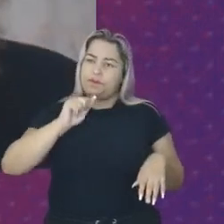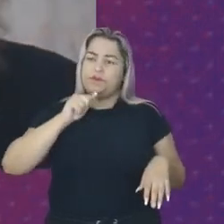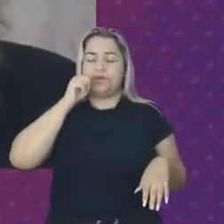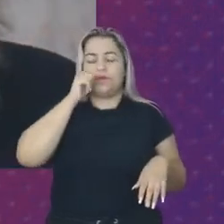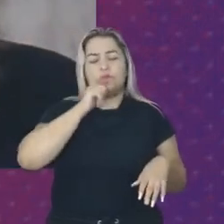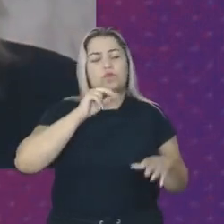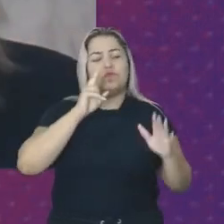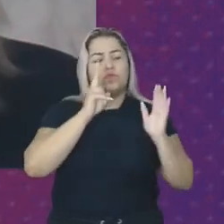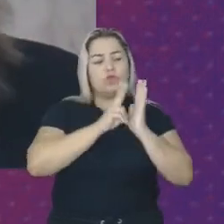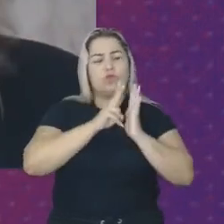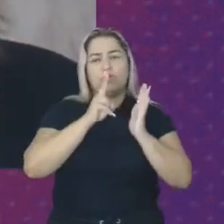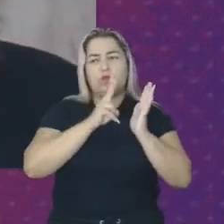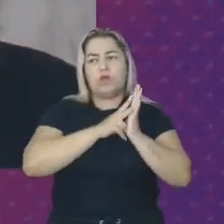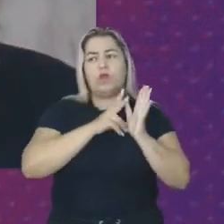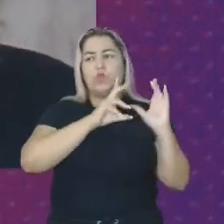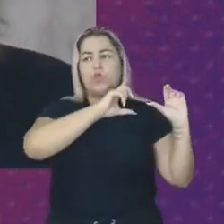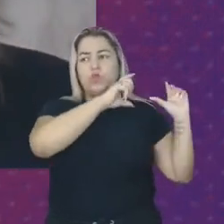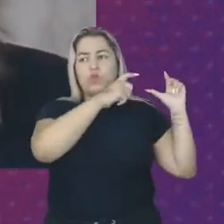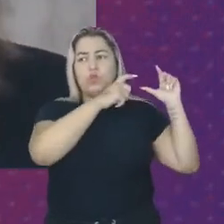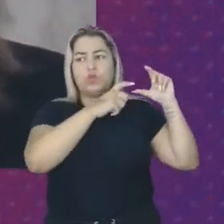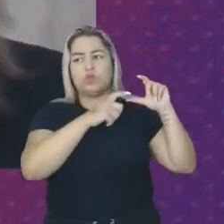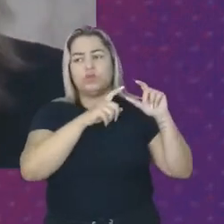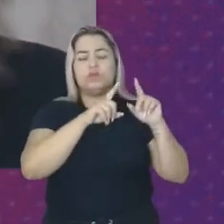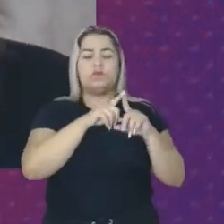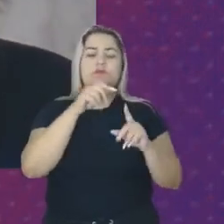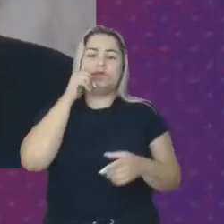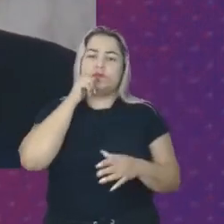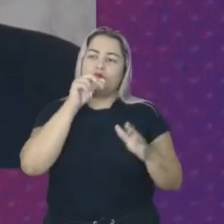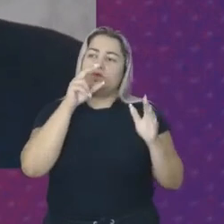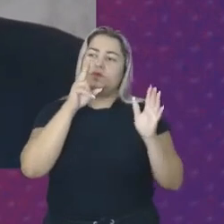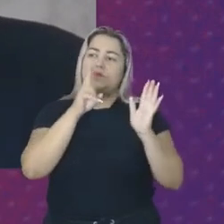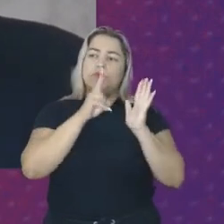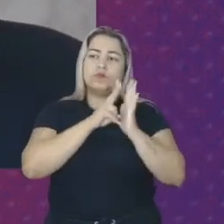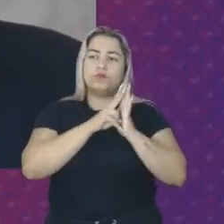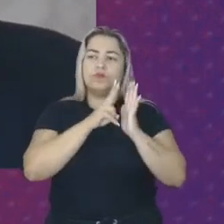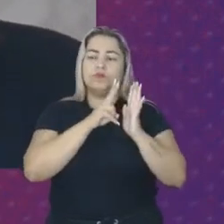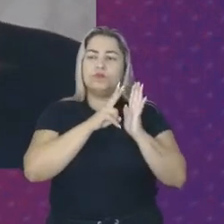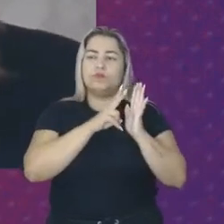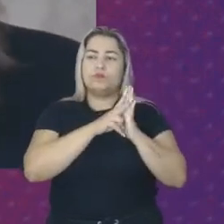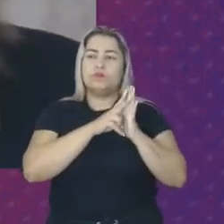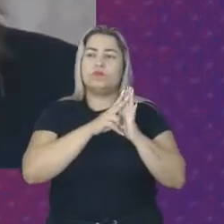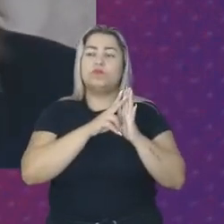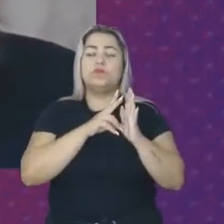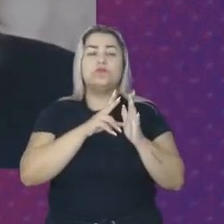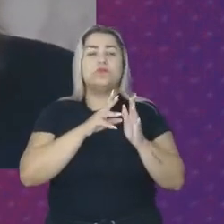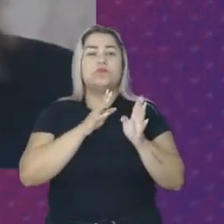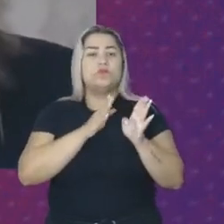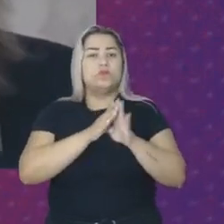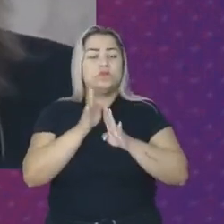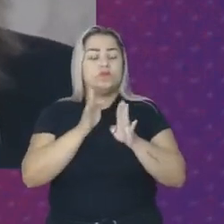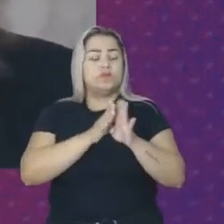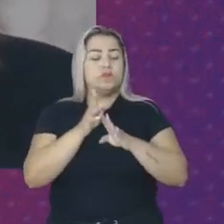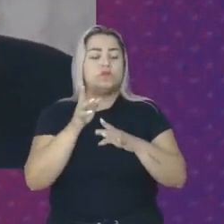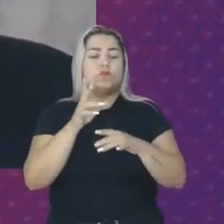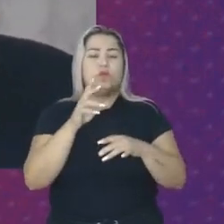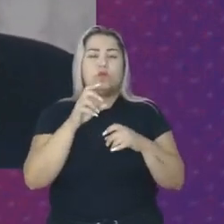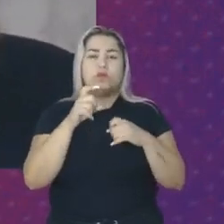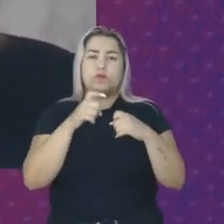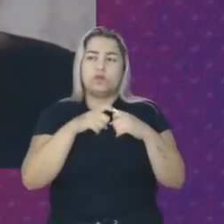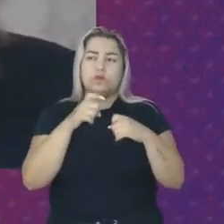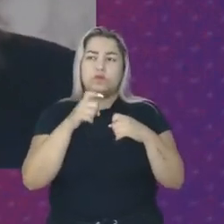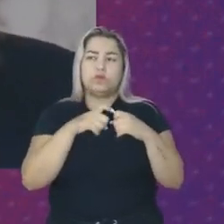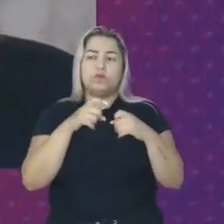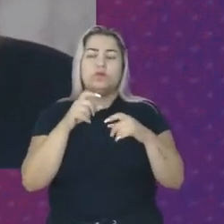povos originários e tradicionais, as mulheres indígenas, orientação sexual, identidade de